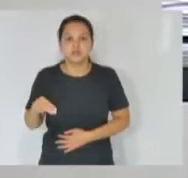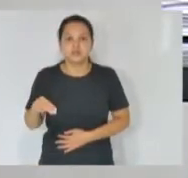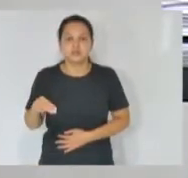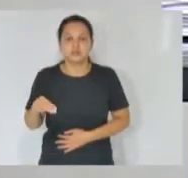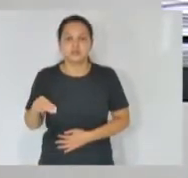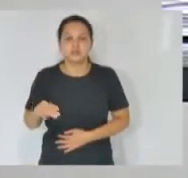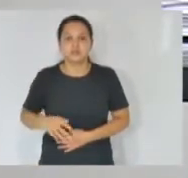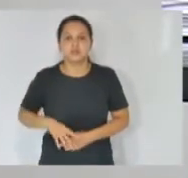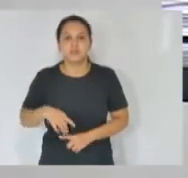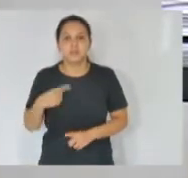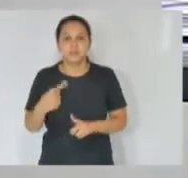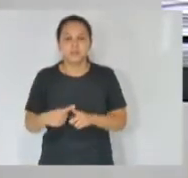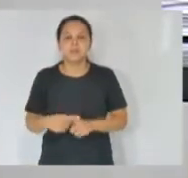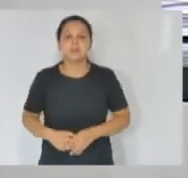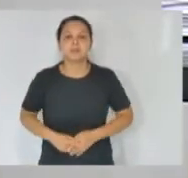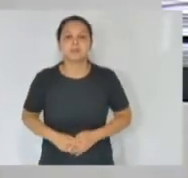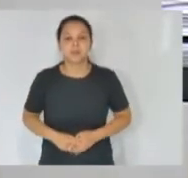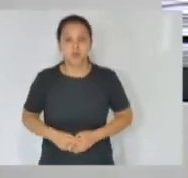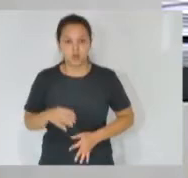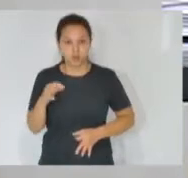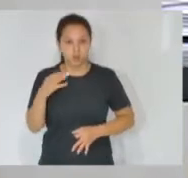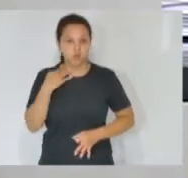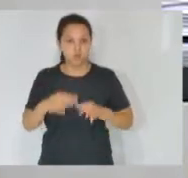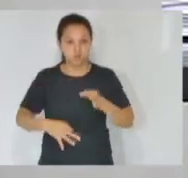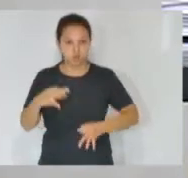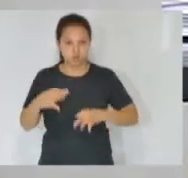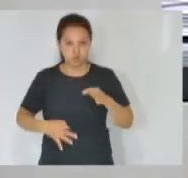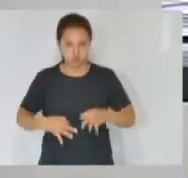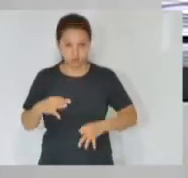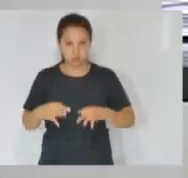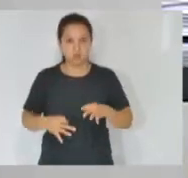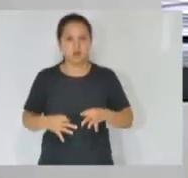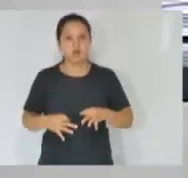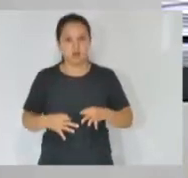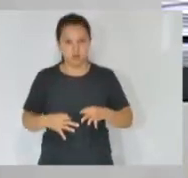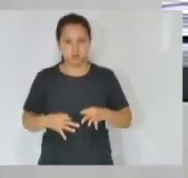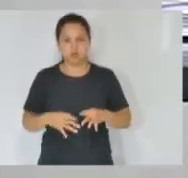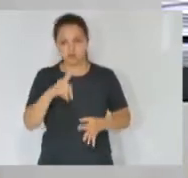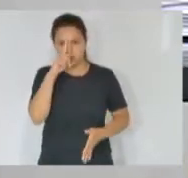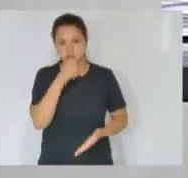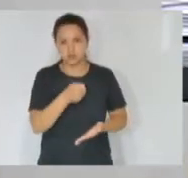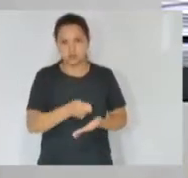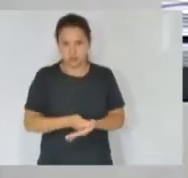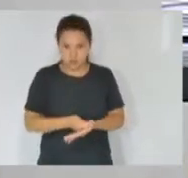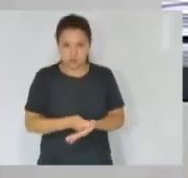mais dois minutos. Me parece que o juiz deu ganho favorável ao hospital. Então, me parece que